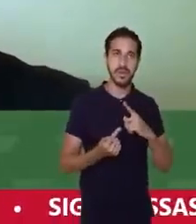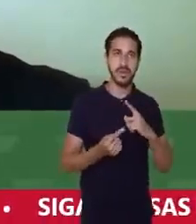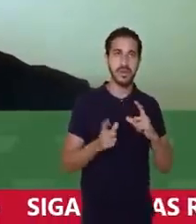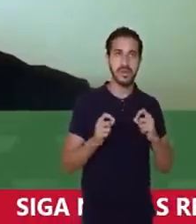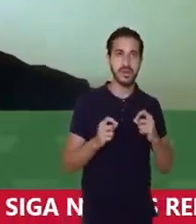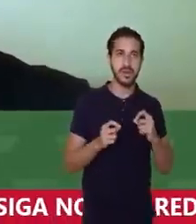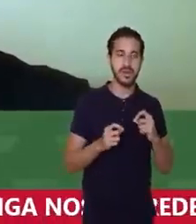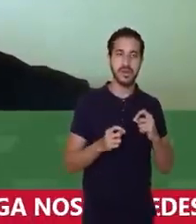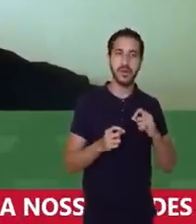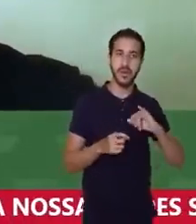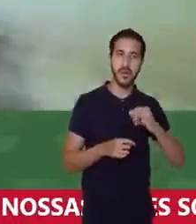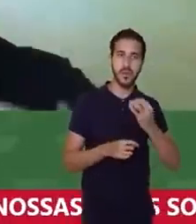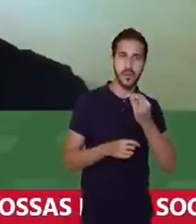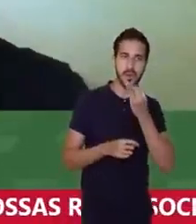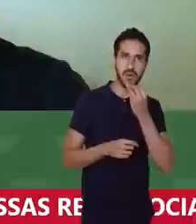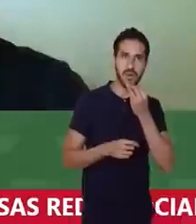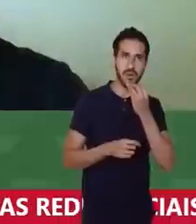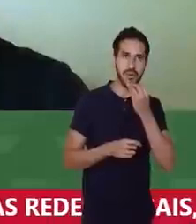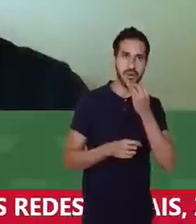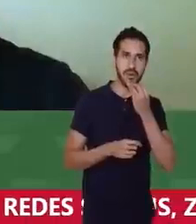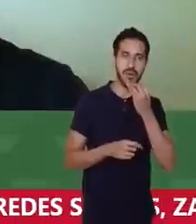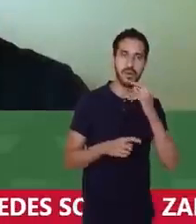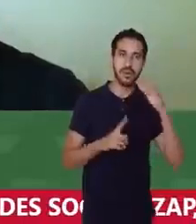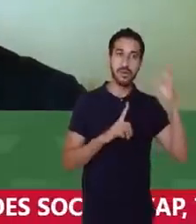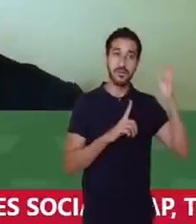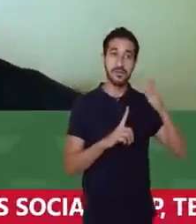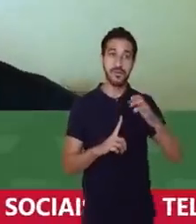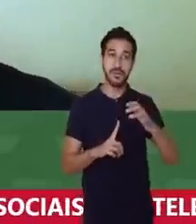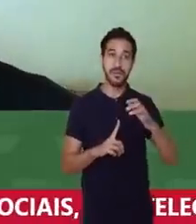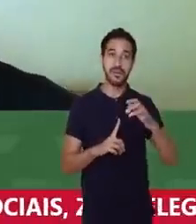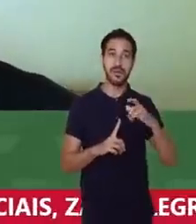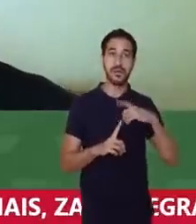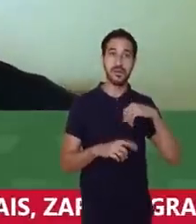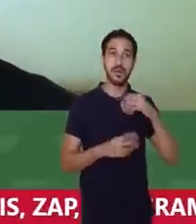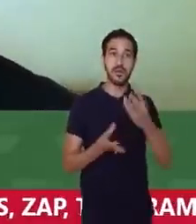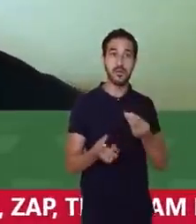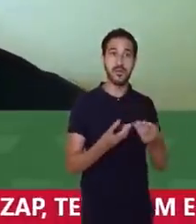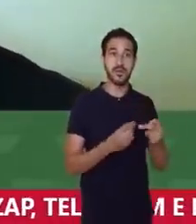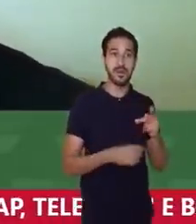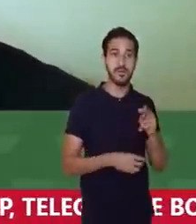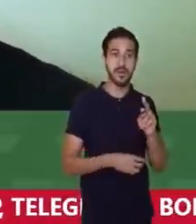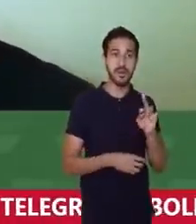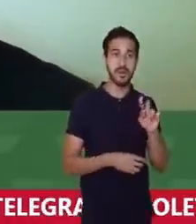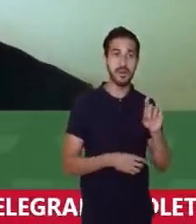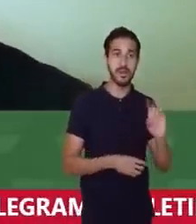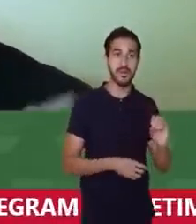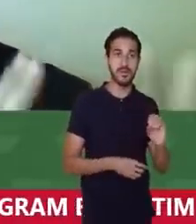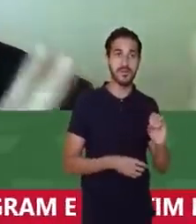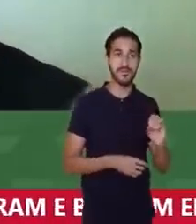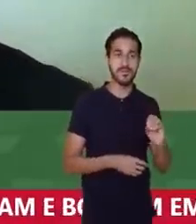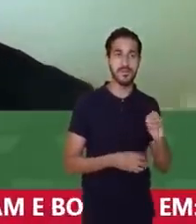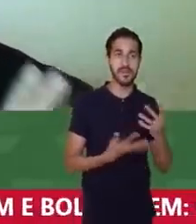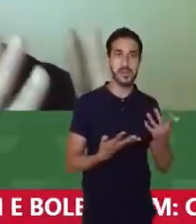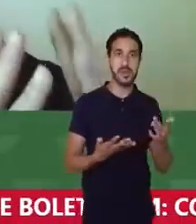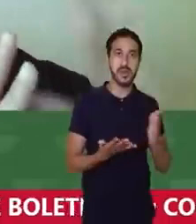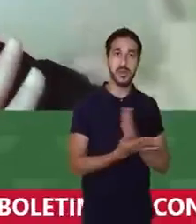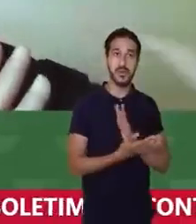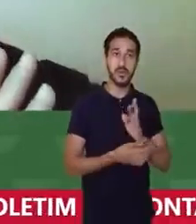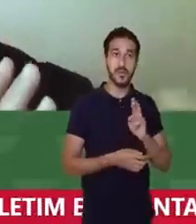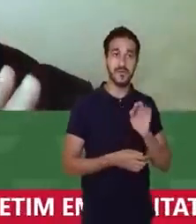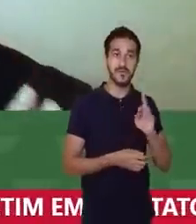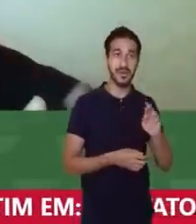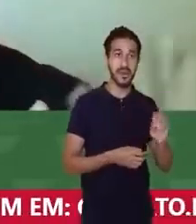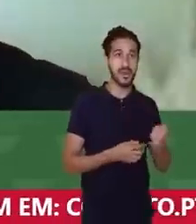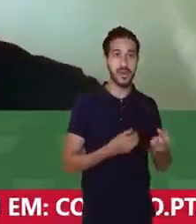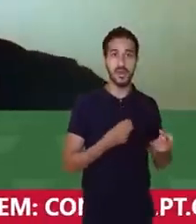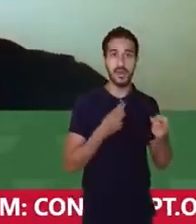inclusive, as vantagens que decorrem do fato de você ter muito petróleo. Então, ter refinaria, não